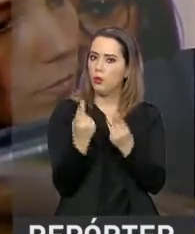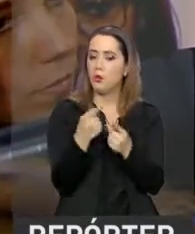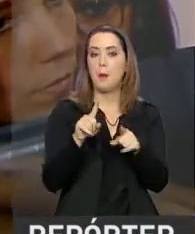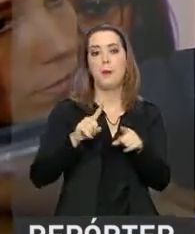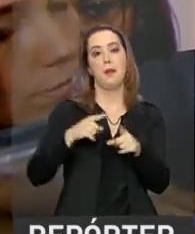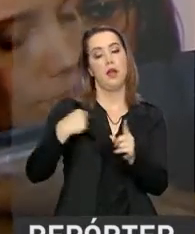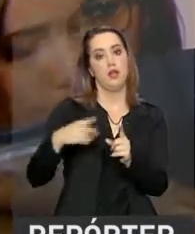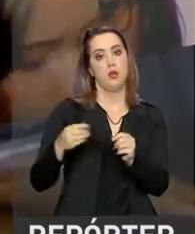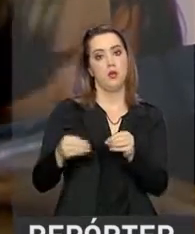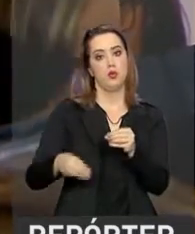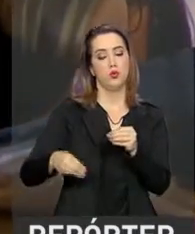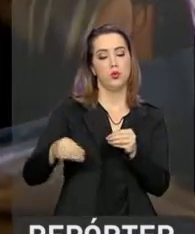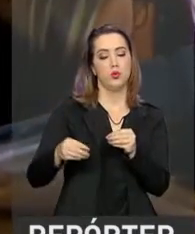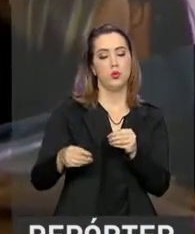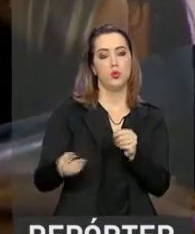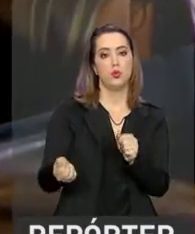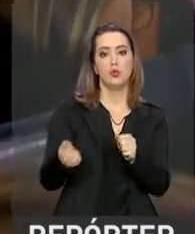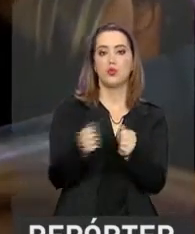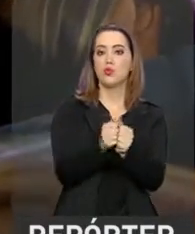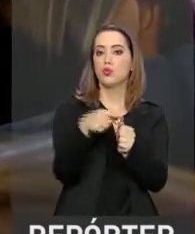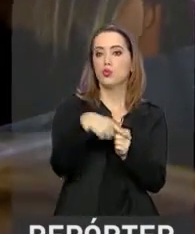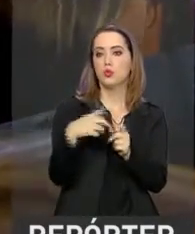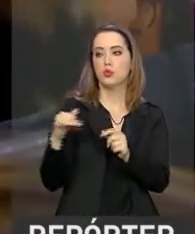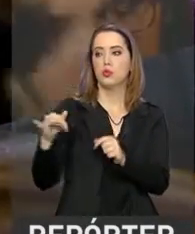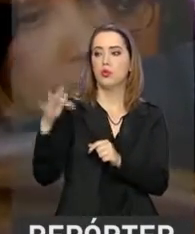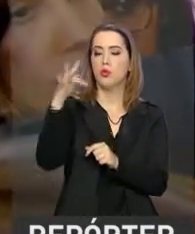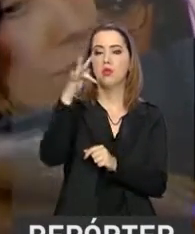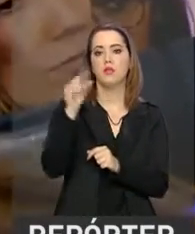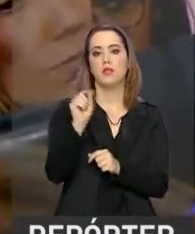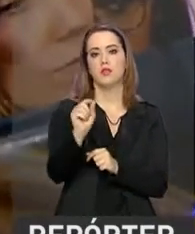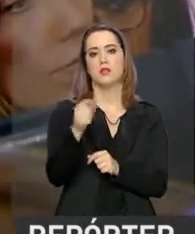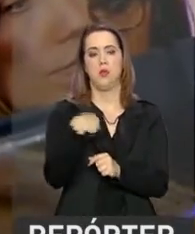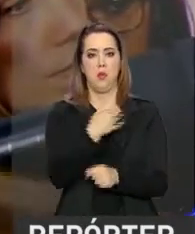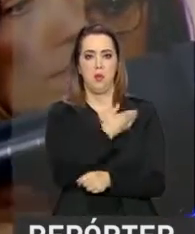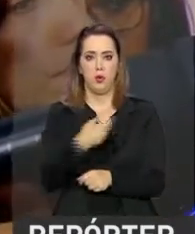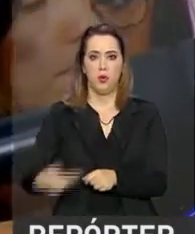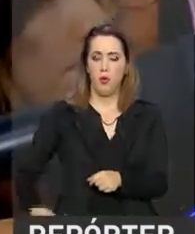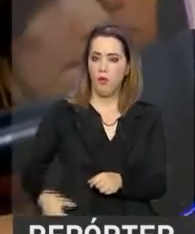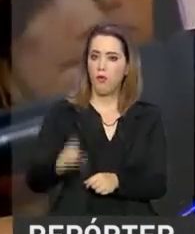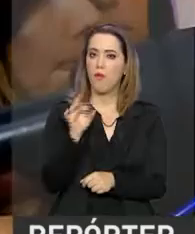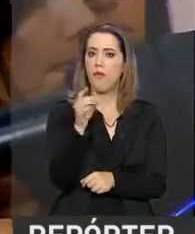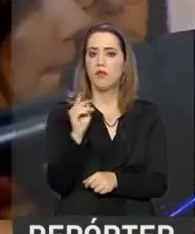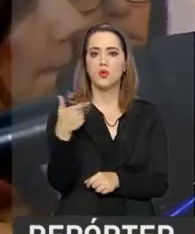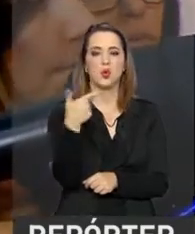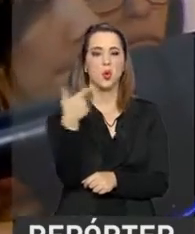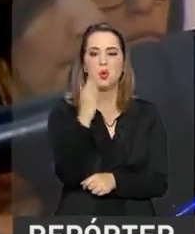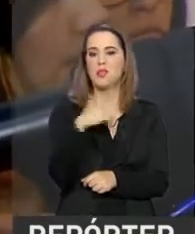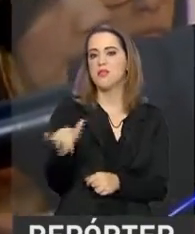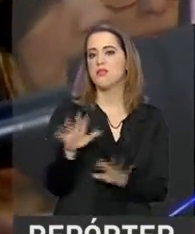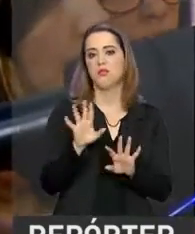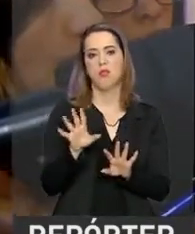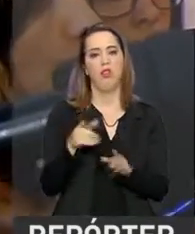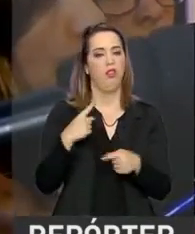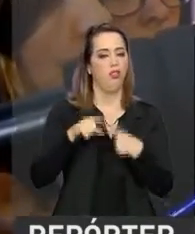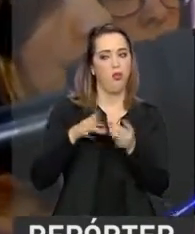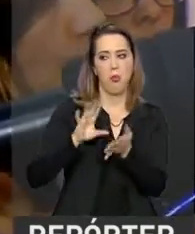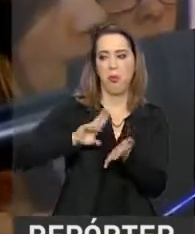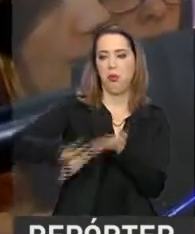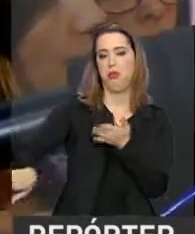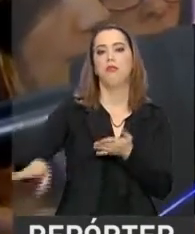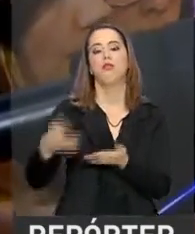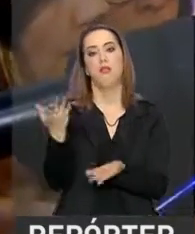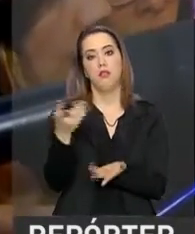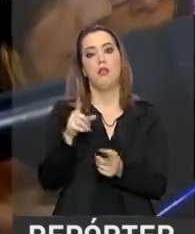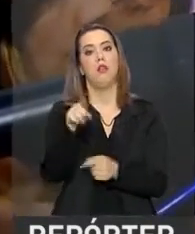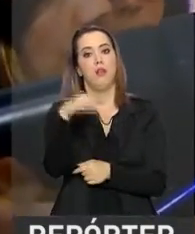inflação. E isto é inegociável para o governo. Não é para o governo, porque o governo passa. 2 anos e meio o governo foi embora. Isso é importante para o João, para a Maria, para o